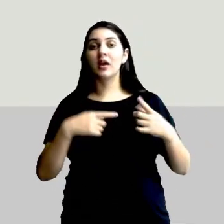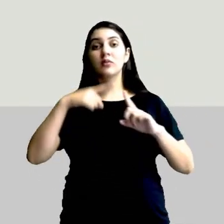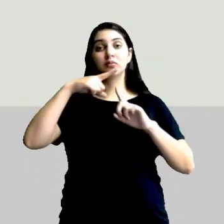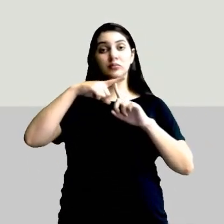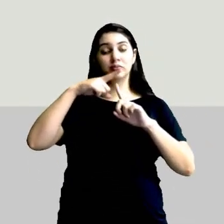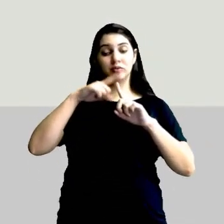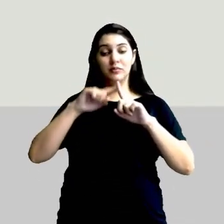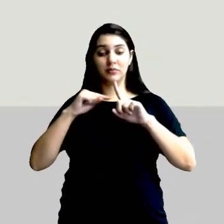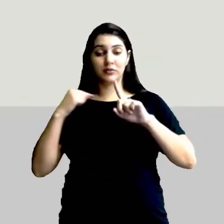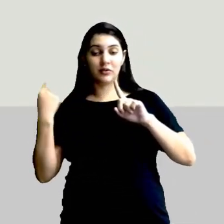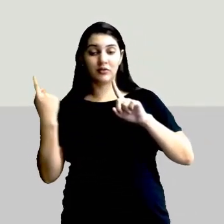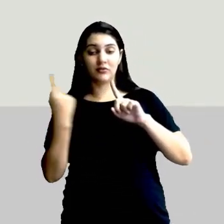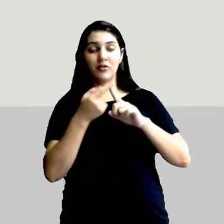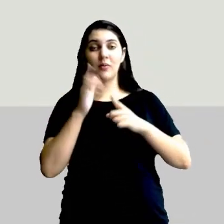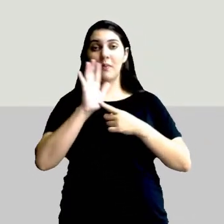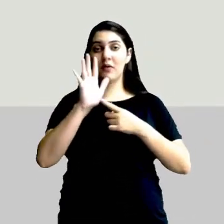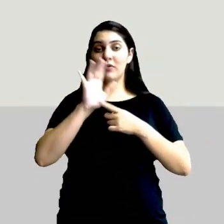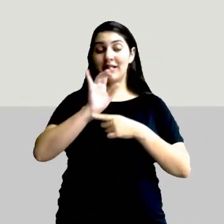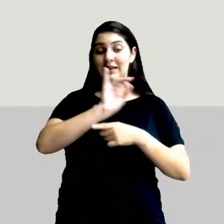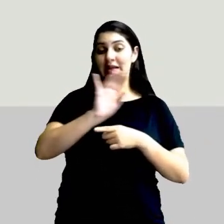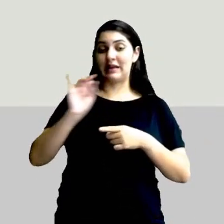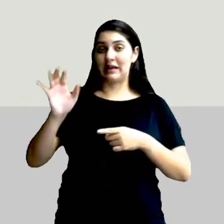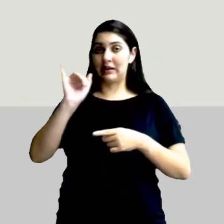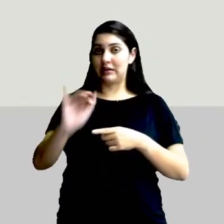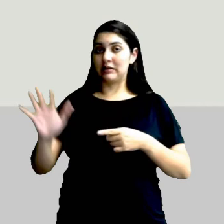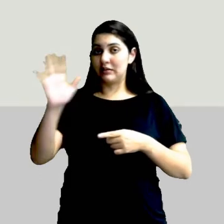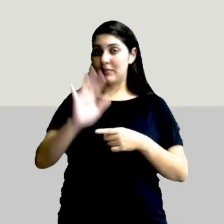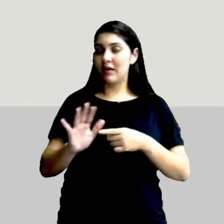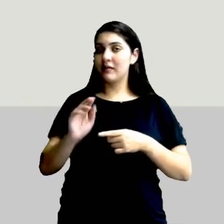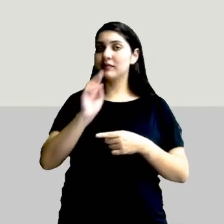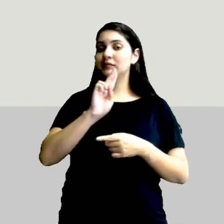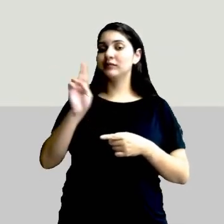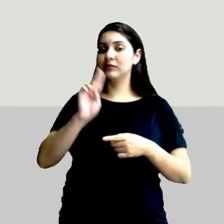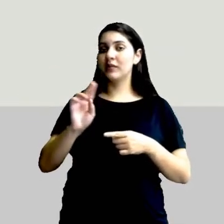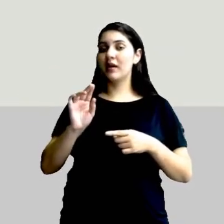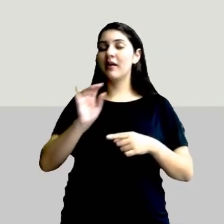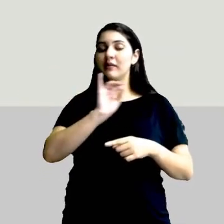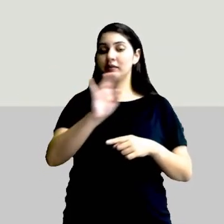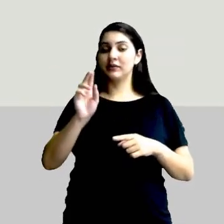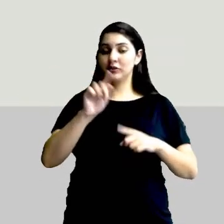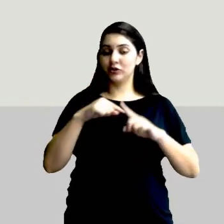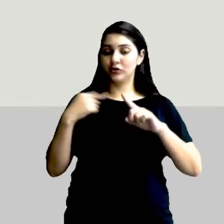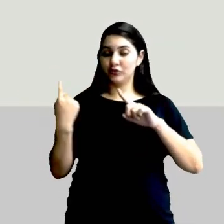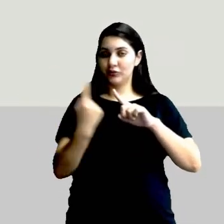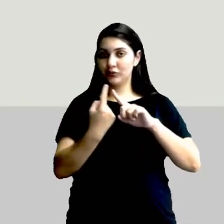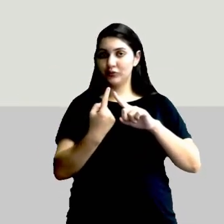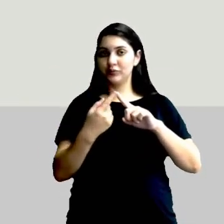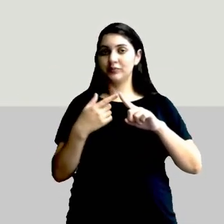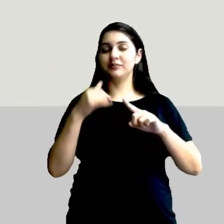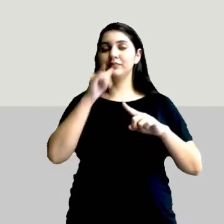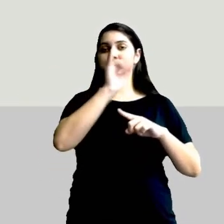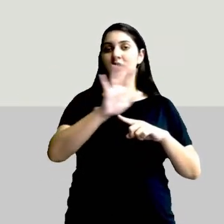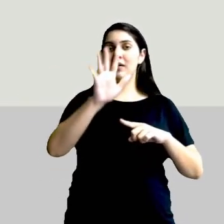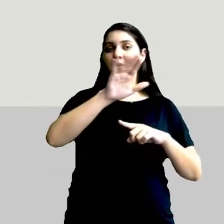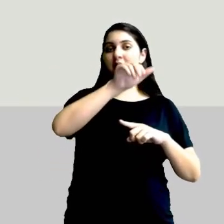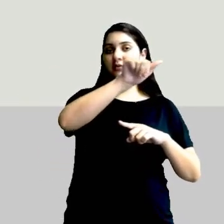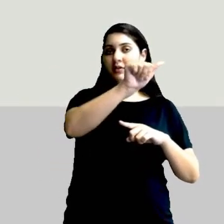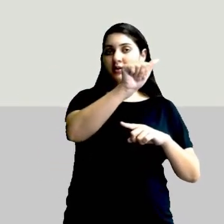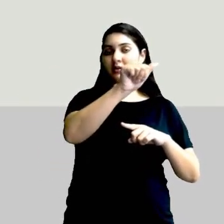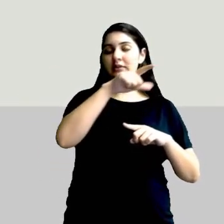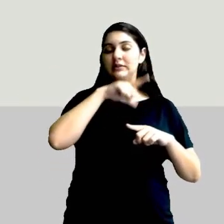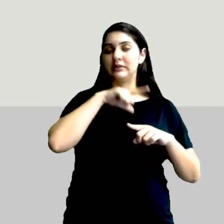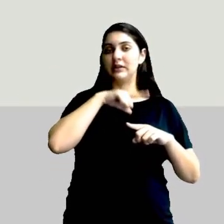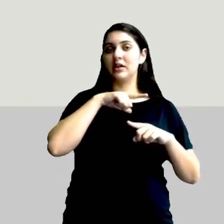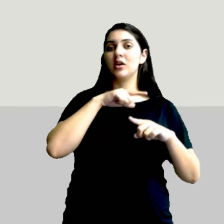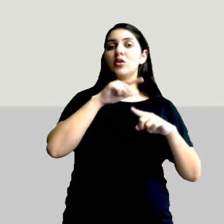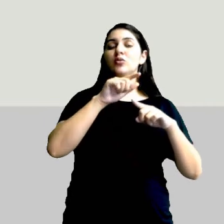o tipo de giro mostrado em cada imagem? Vamos lá nomear cada giro? Na imagem A, ela deu